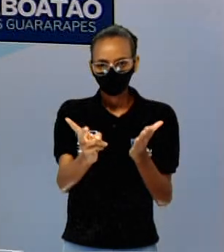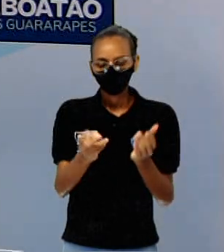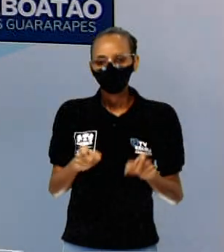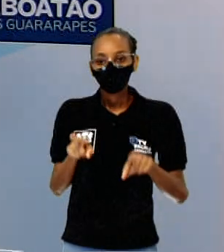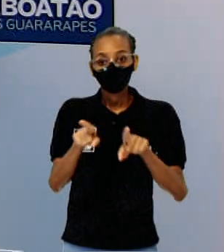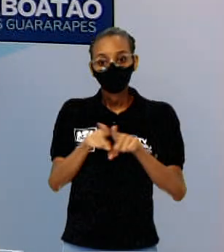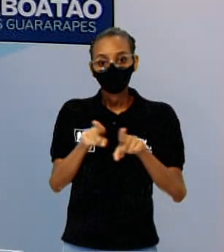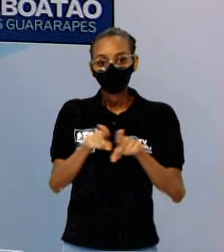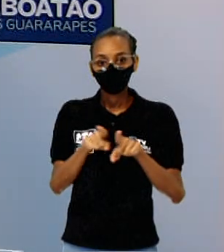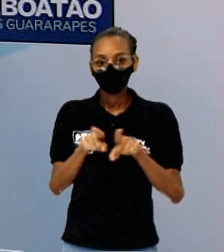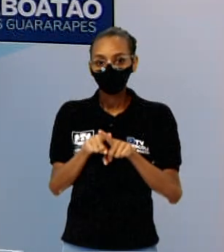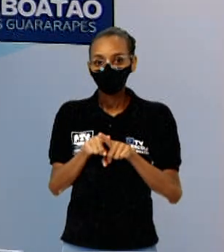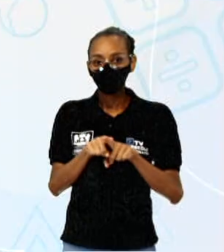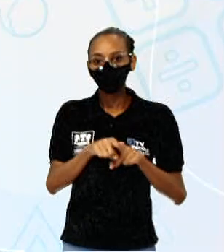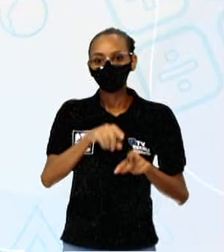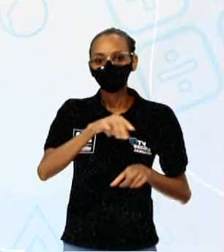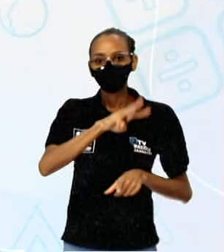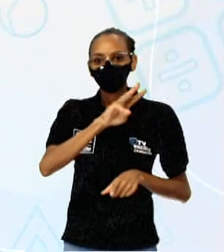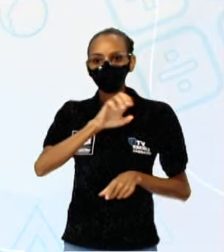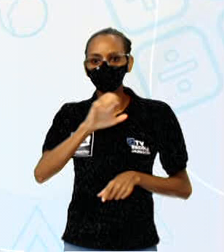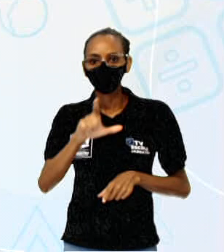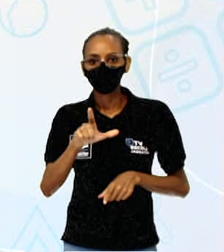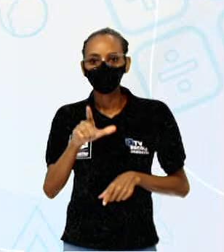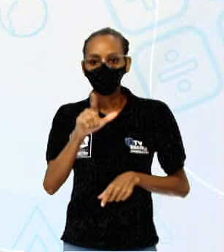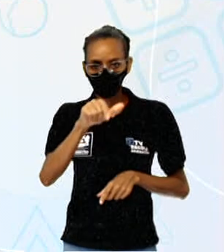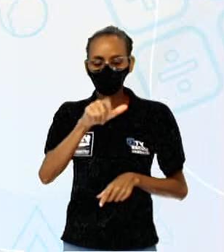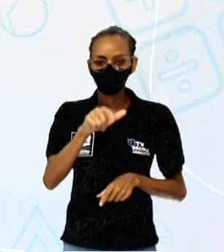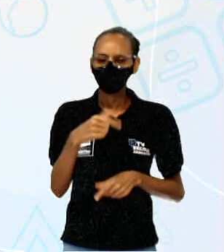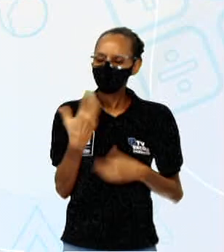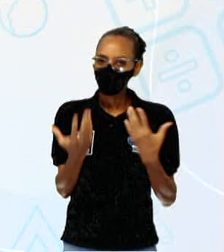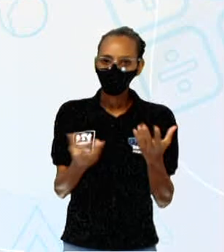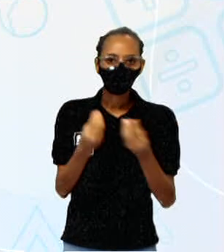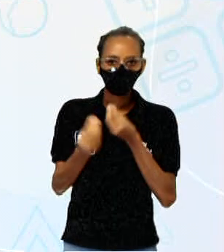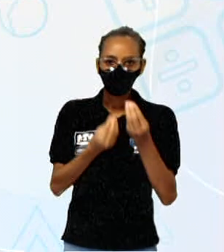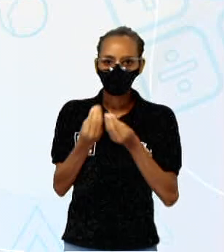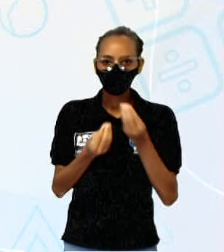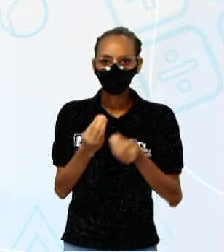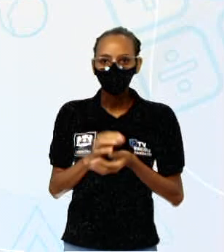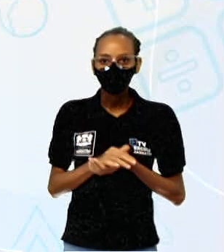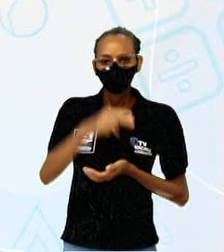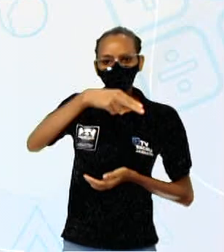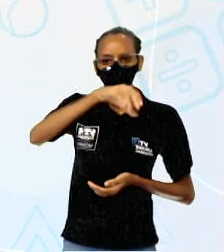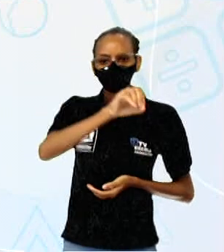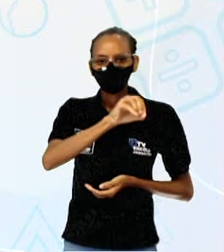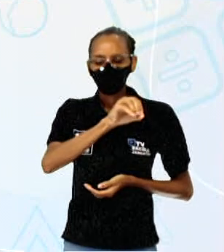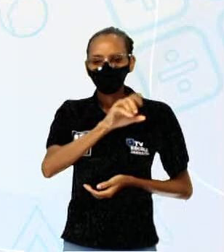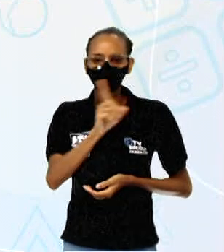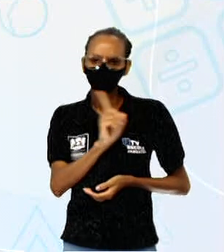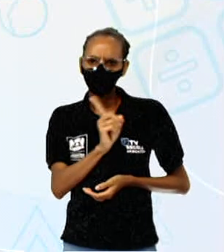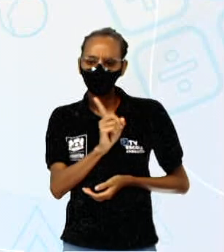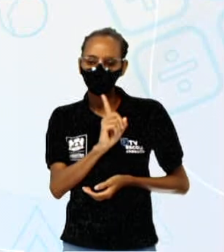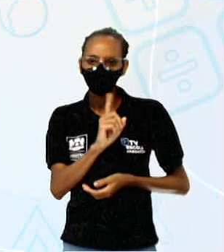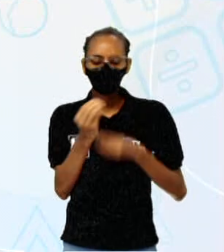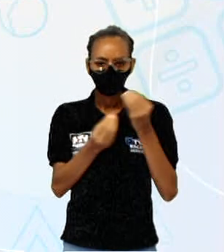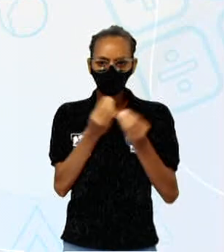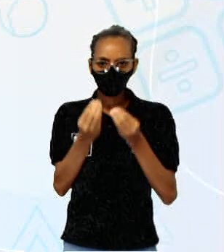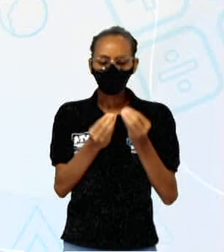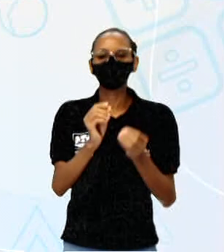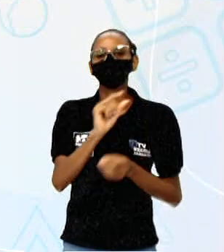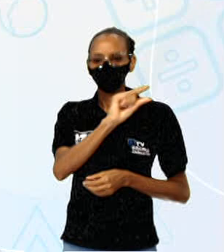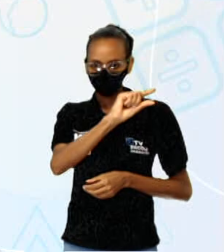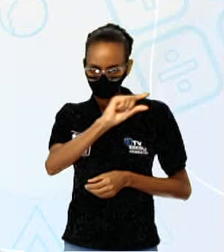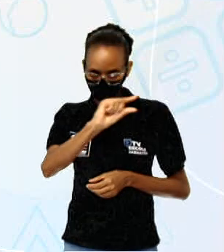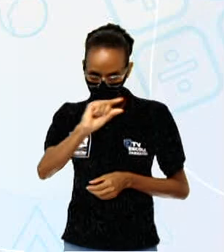com o no, né? No, I did not. No, no, you did not. No, they did